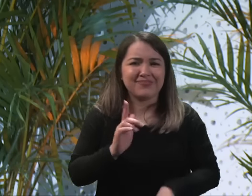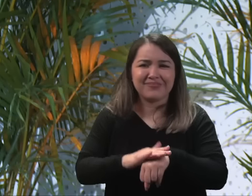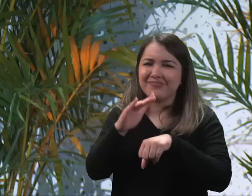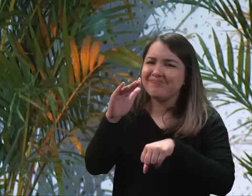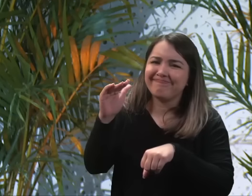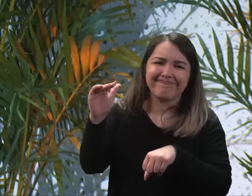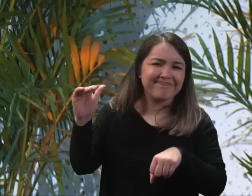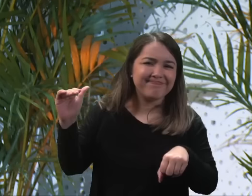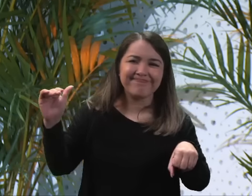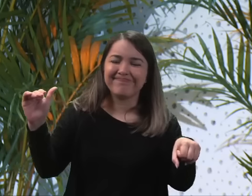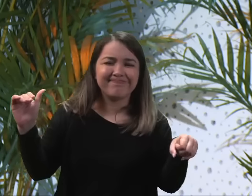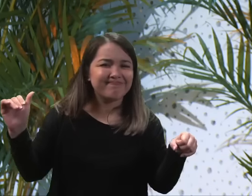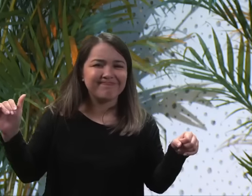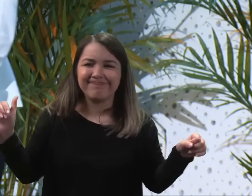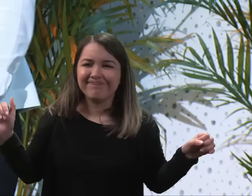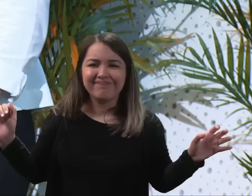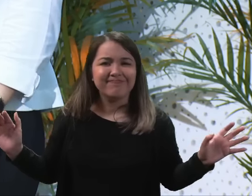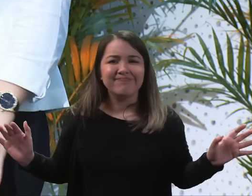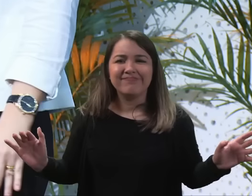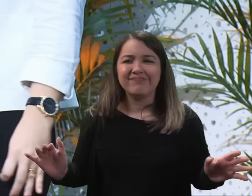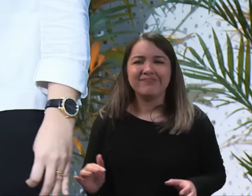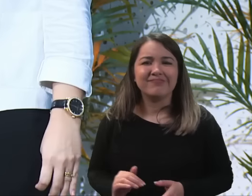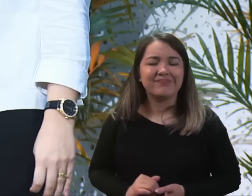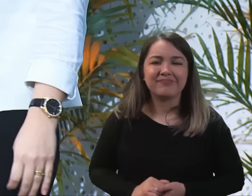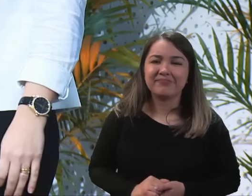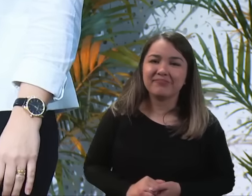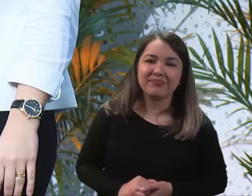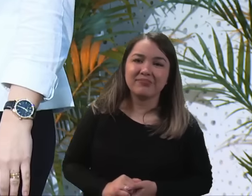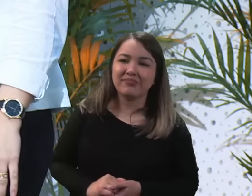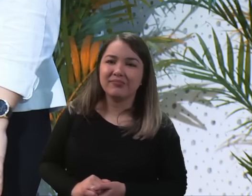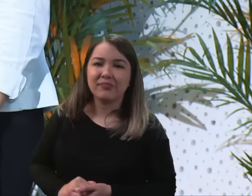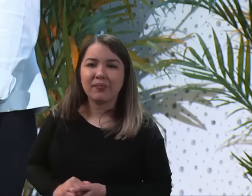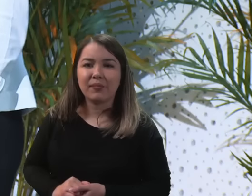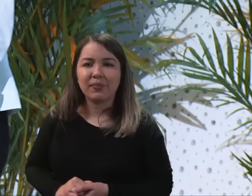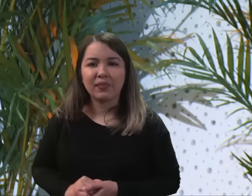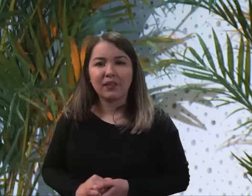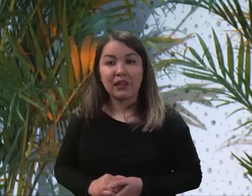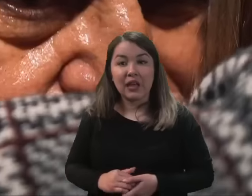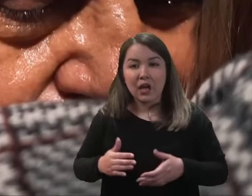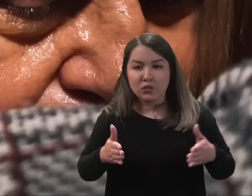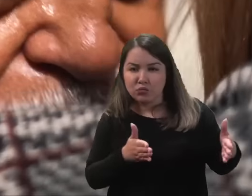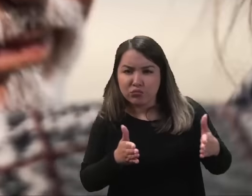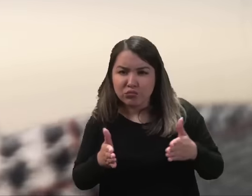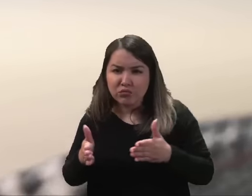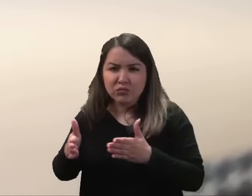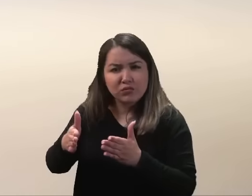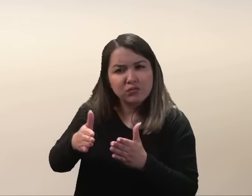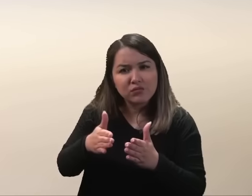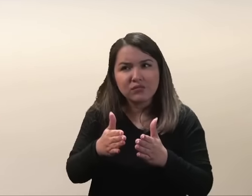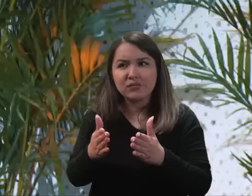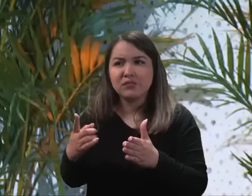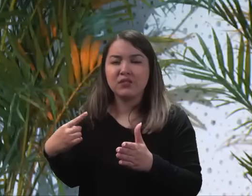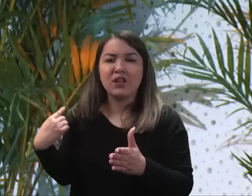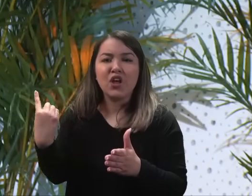temor nessa estrada vão